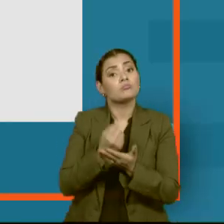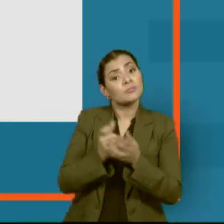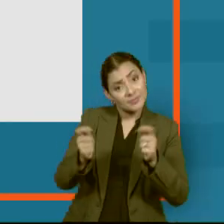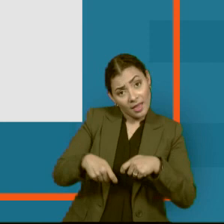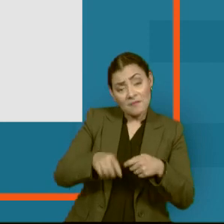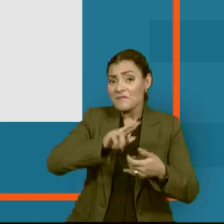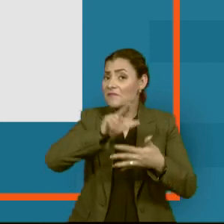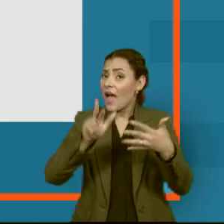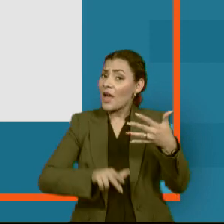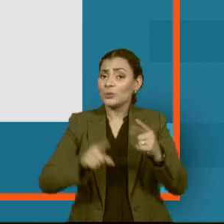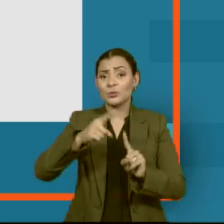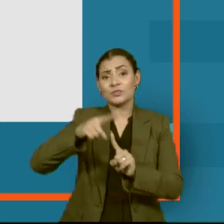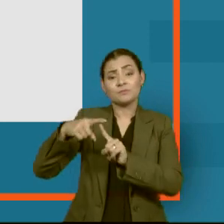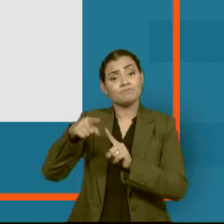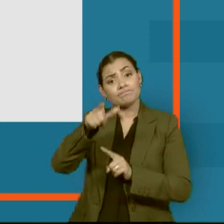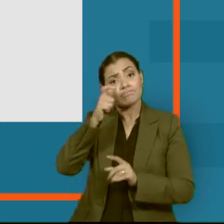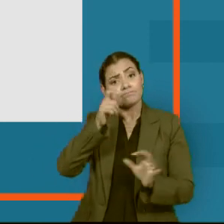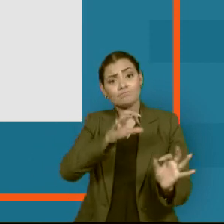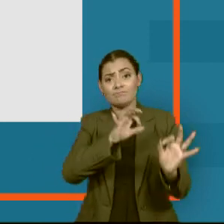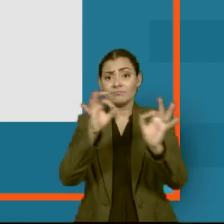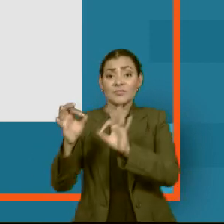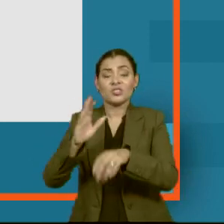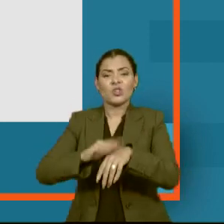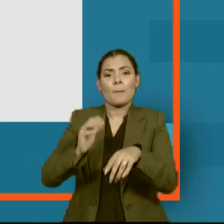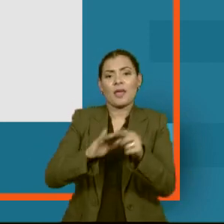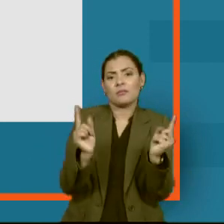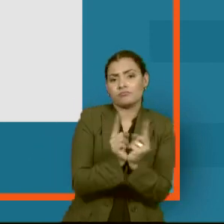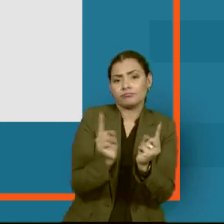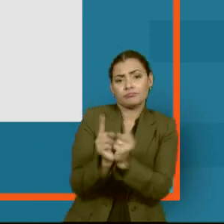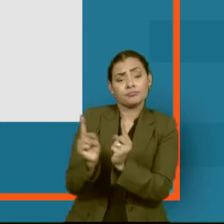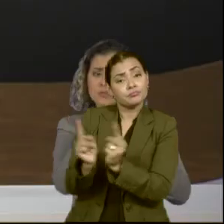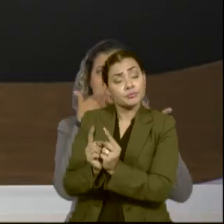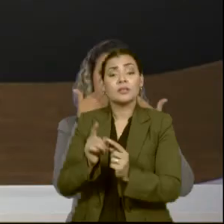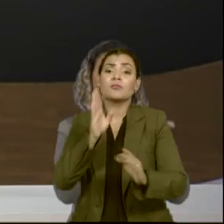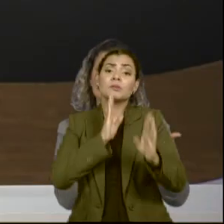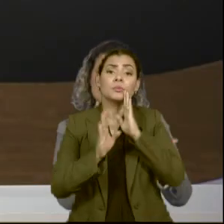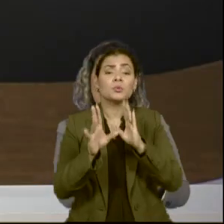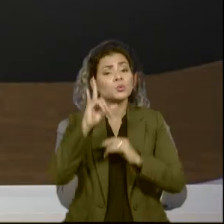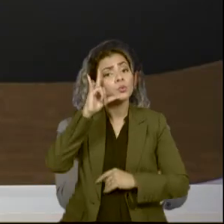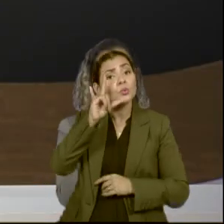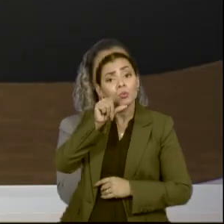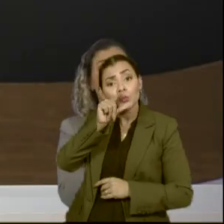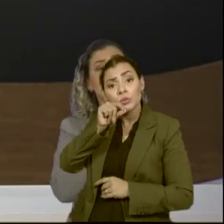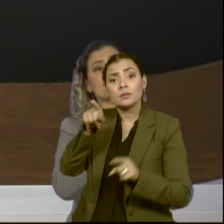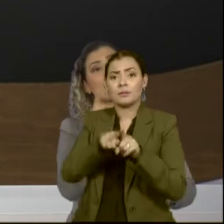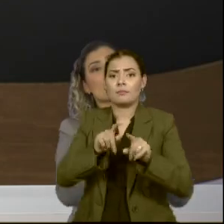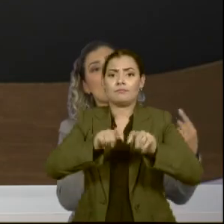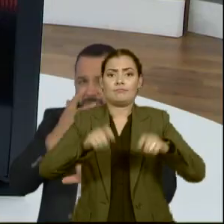e você também pode acompanhar pílulas dele no Facebook, no Twitter.